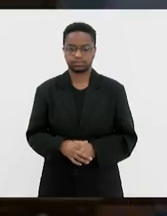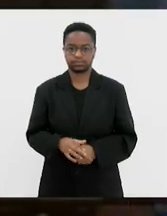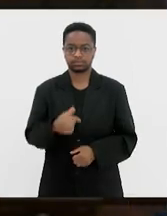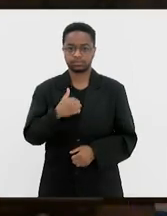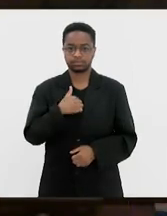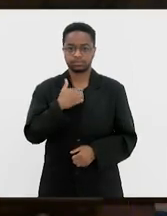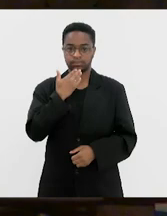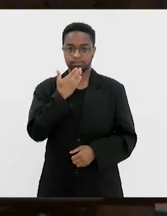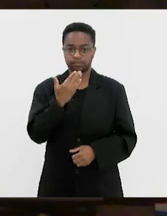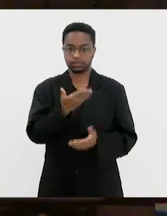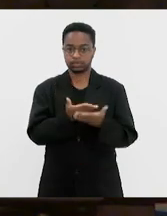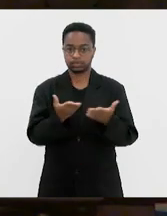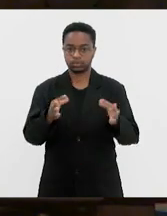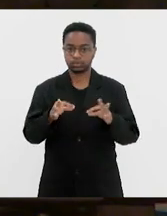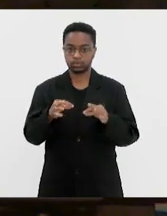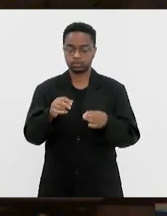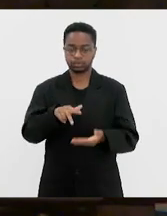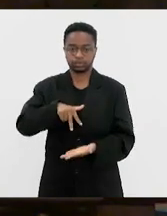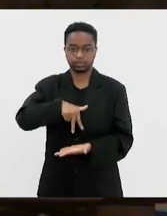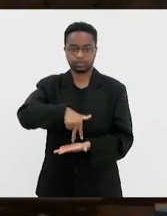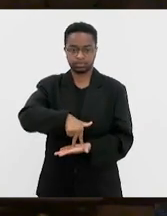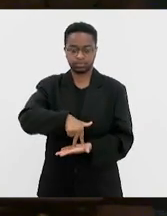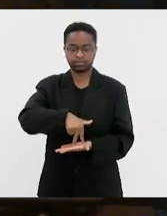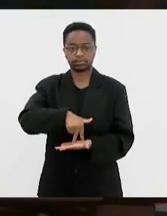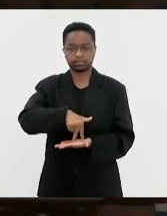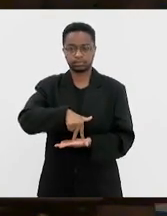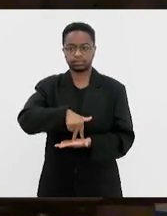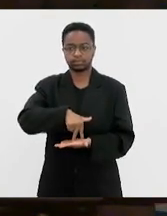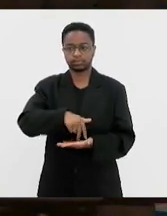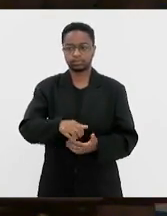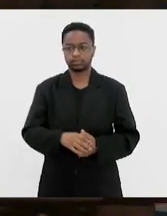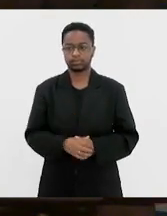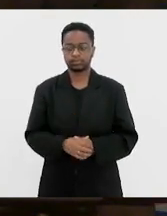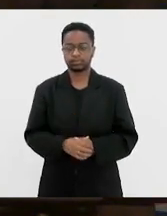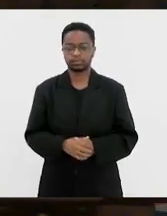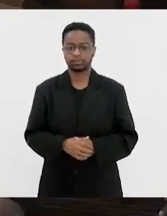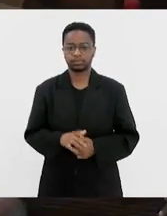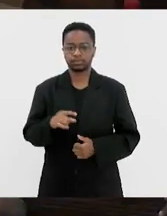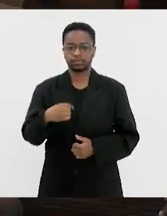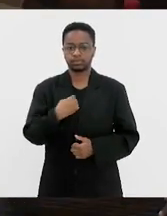Pedir a todos para se colocar de pé para a gente, né, ouvir o hino nacional.